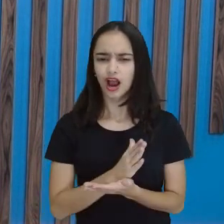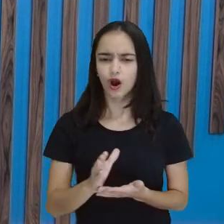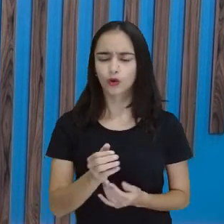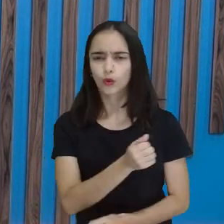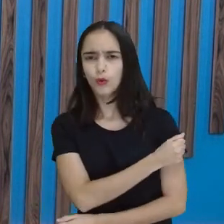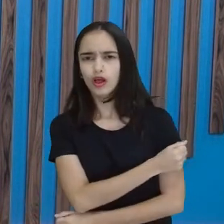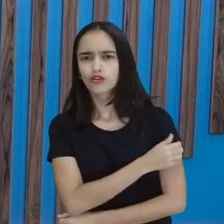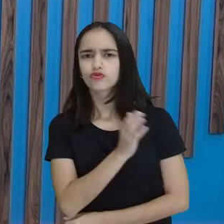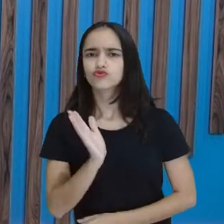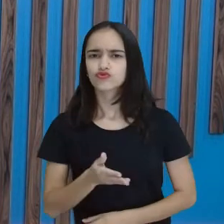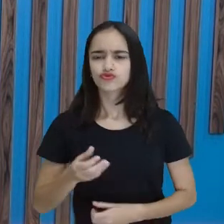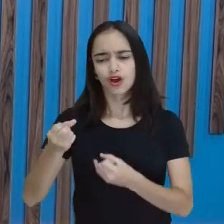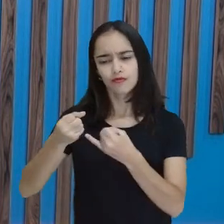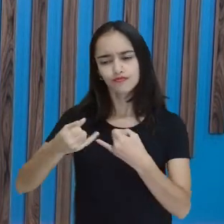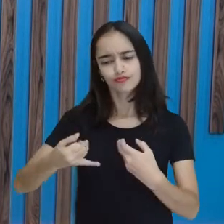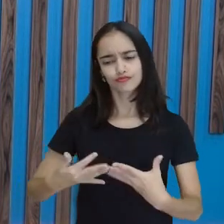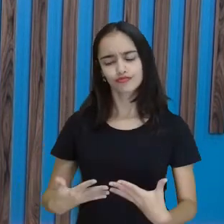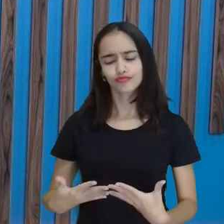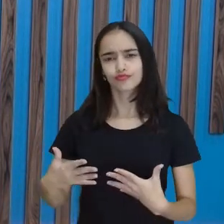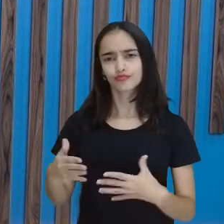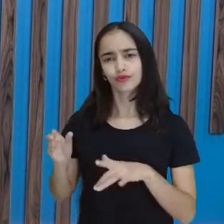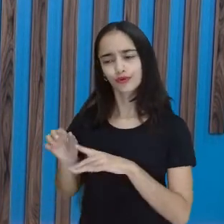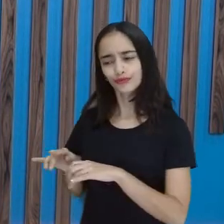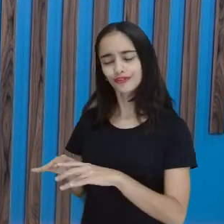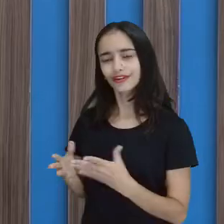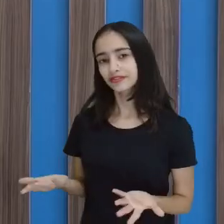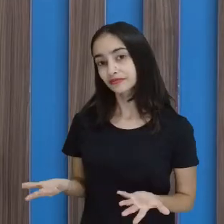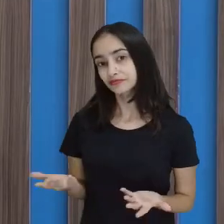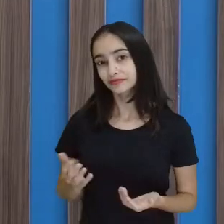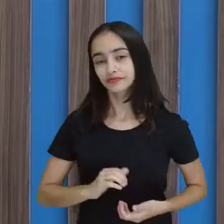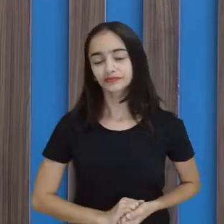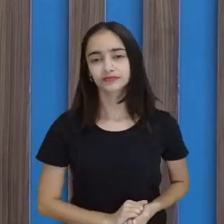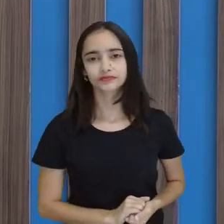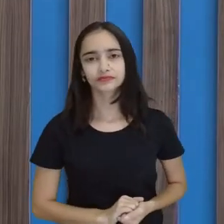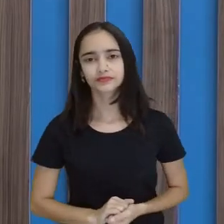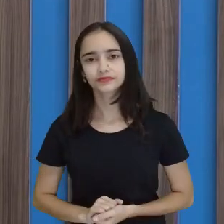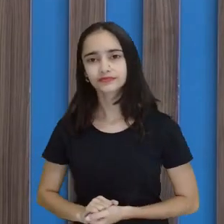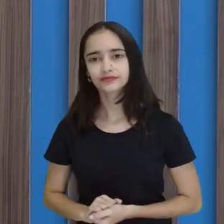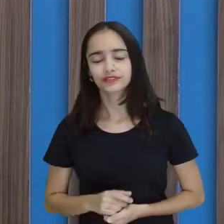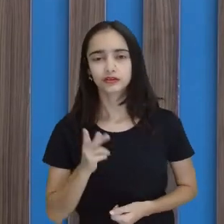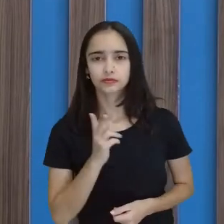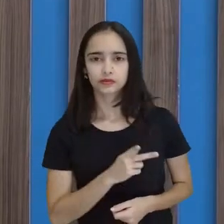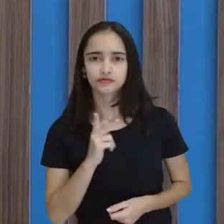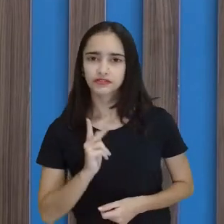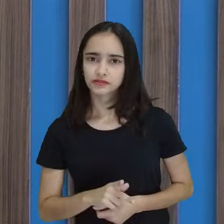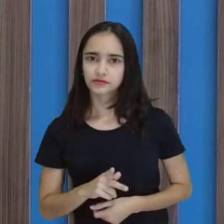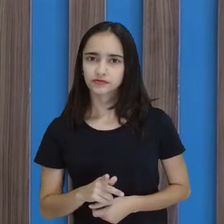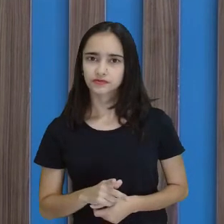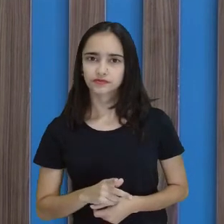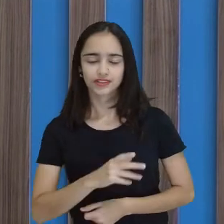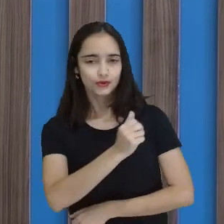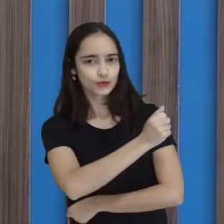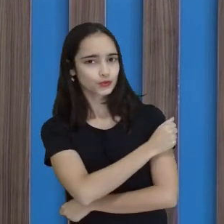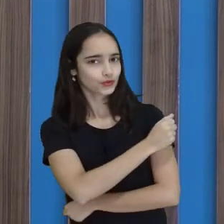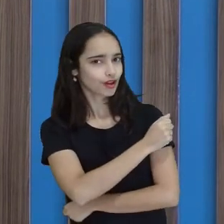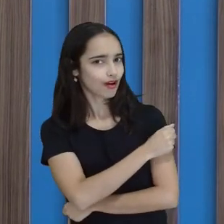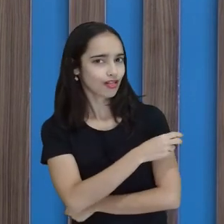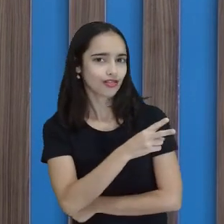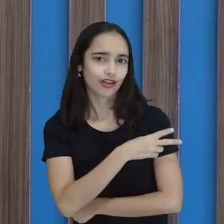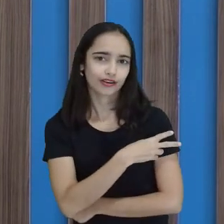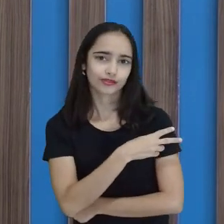com dizeres, reclamando, reivindicando alguma coisa, criticando alguma coisa, Então, o cartaz,